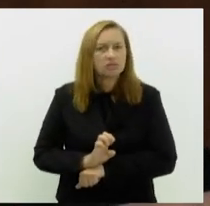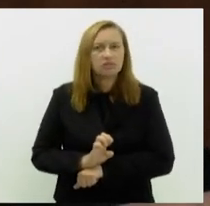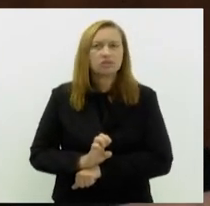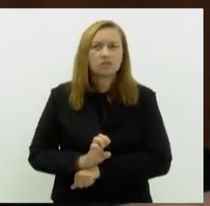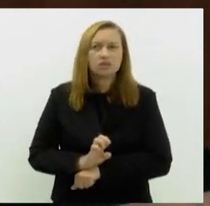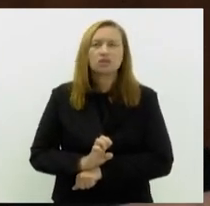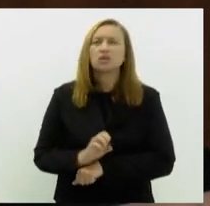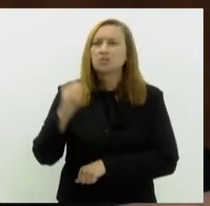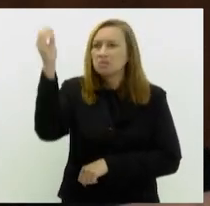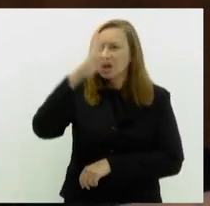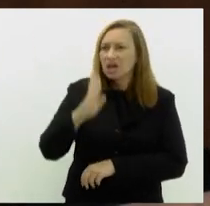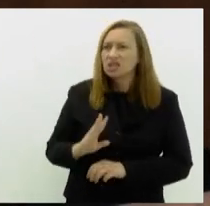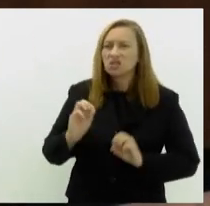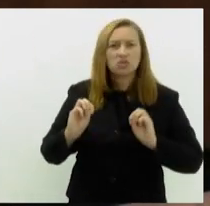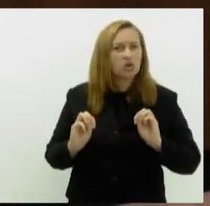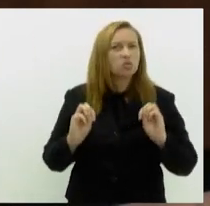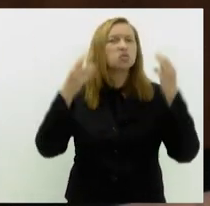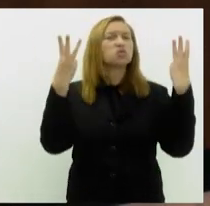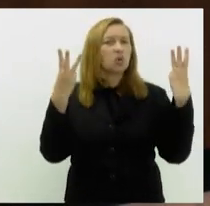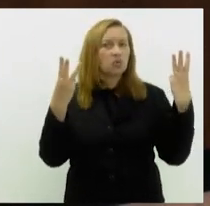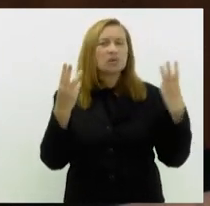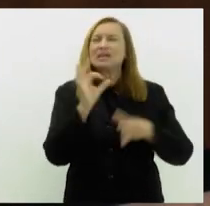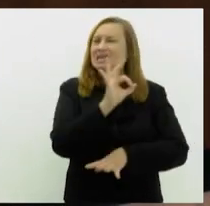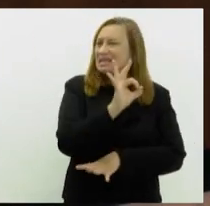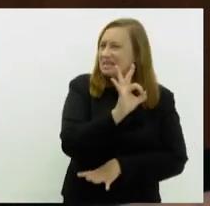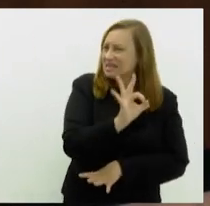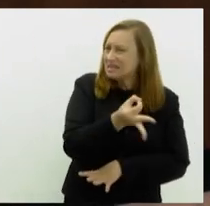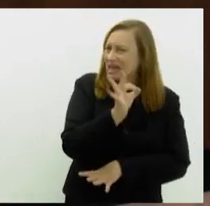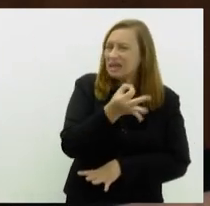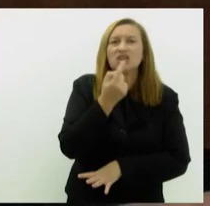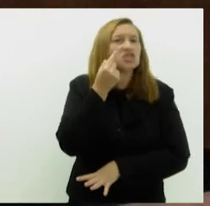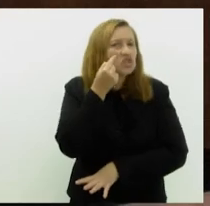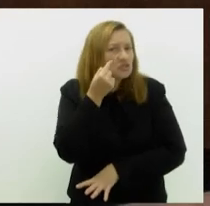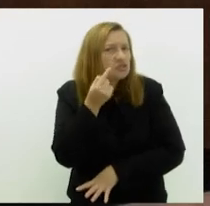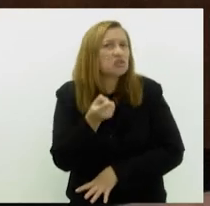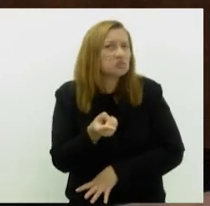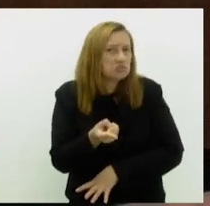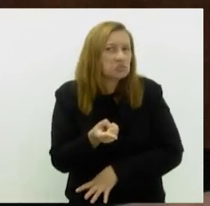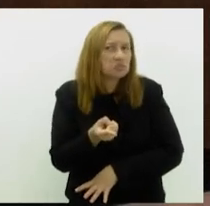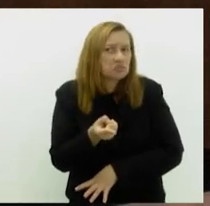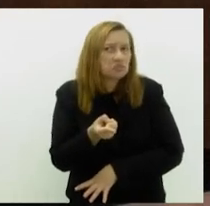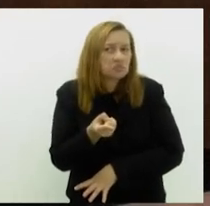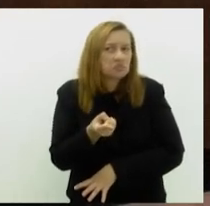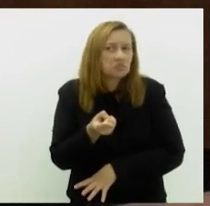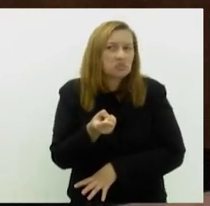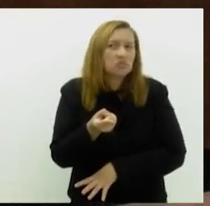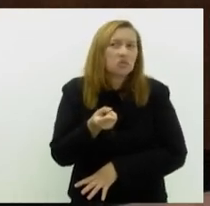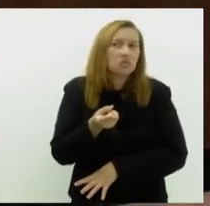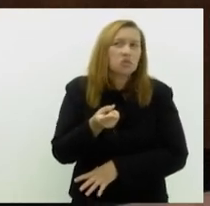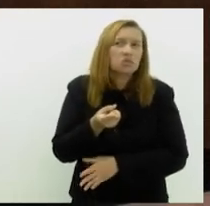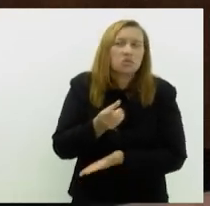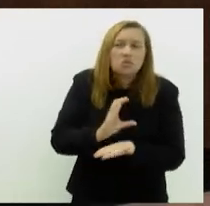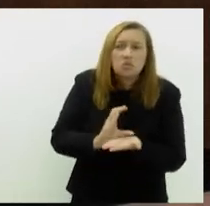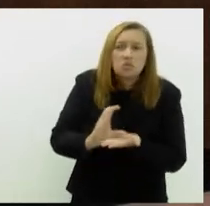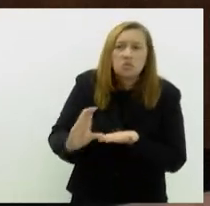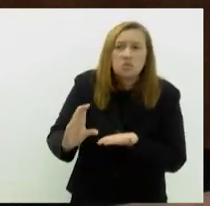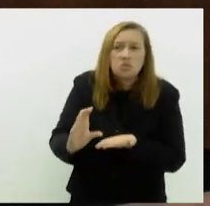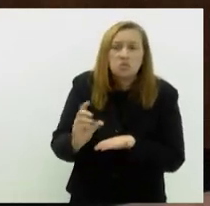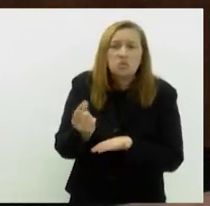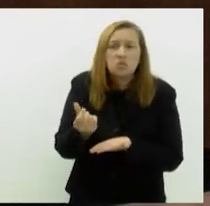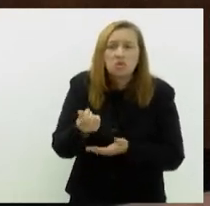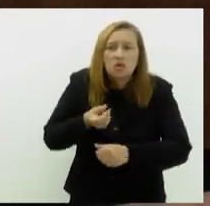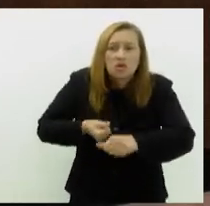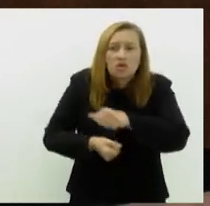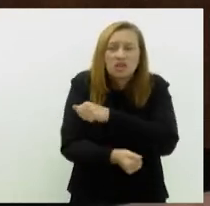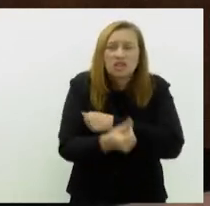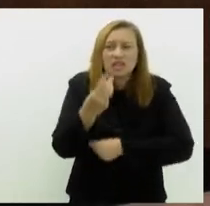o Brasil, ter um evento de grande porte. É evidente, e nós vimos isso através dos recursos que foram aportados. Um investimento de 10 milhões